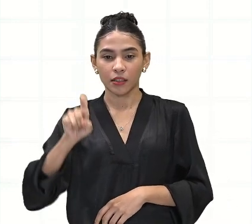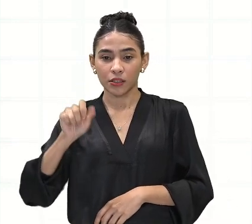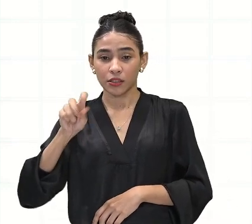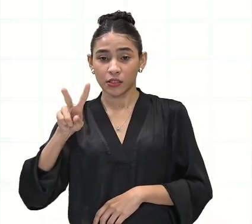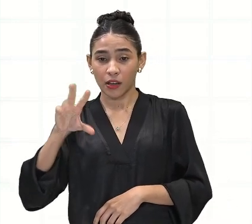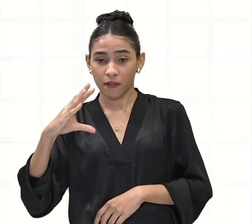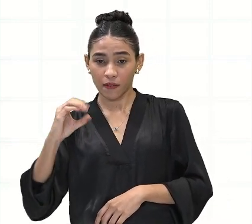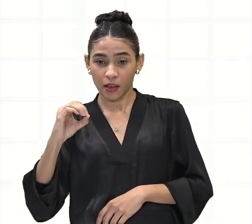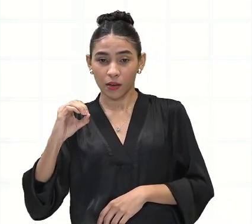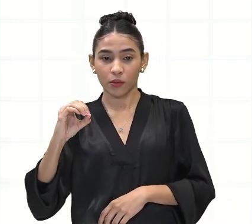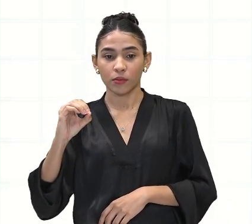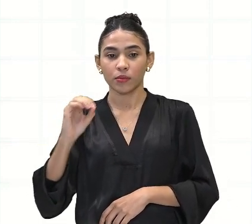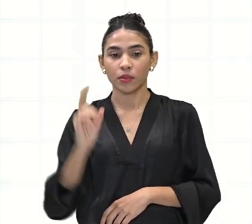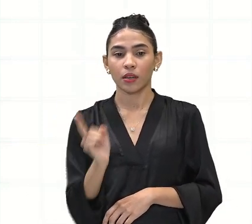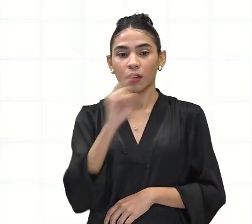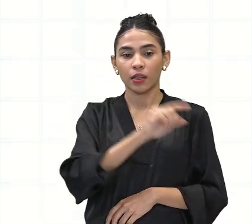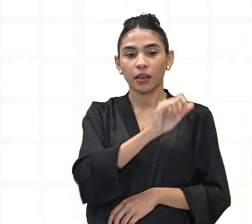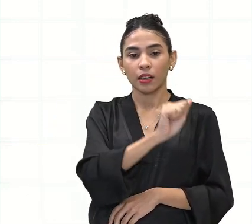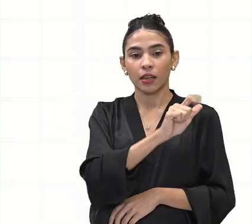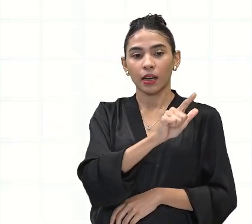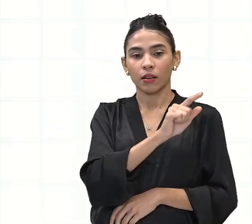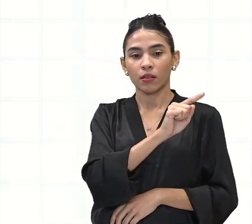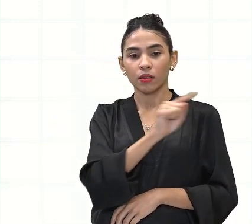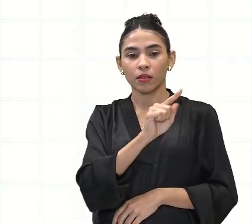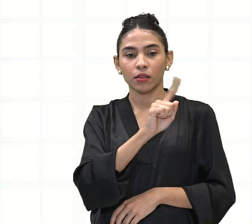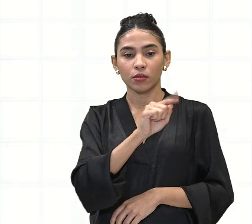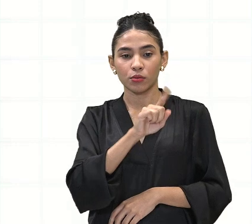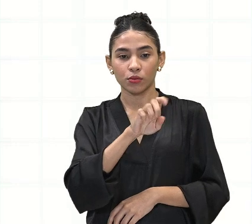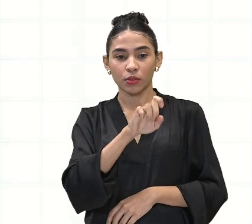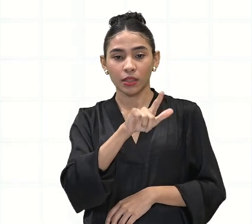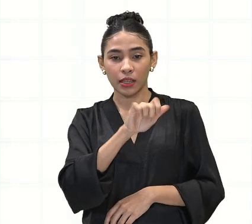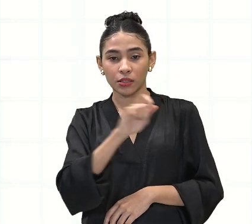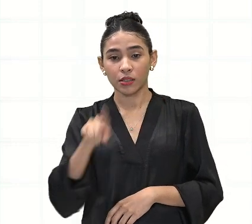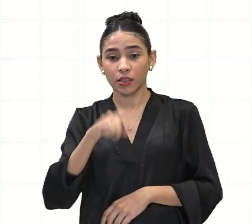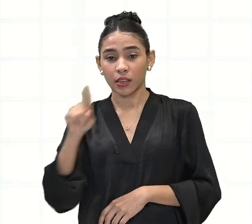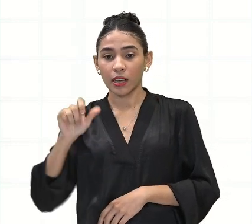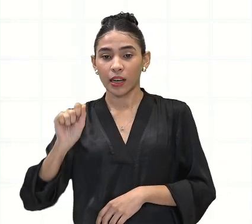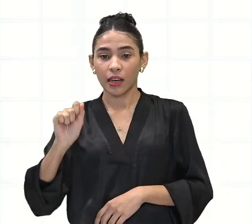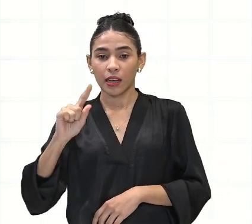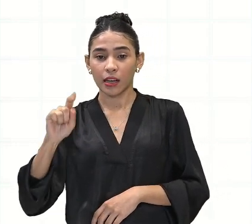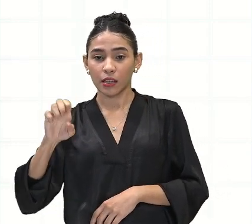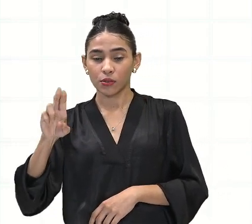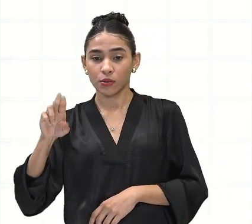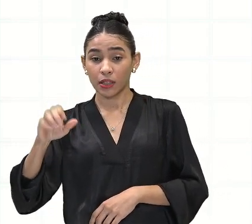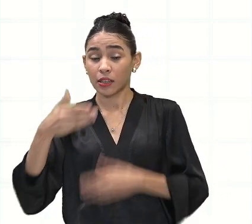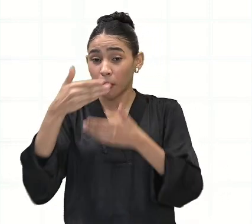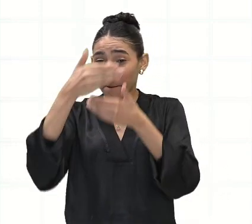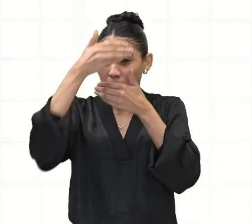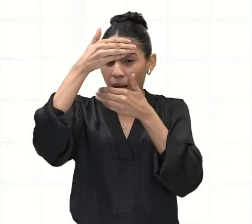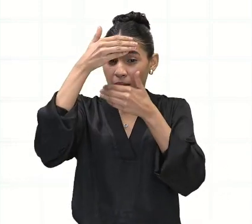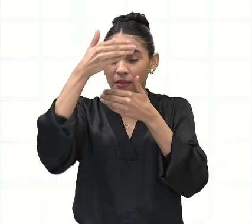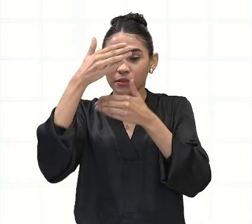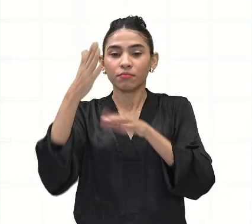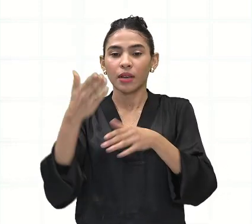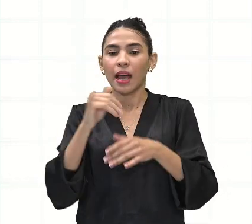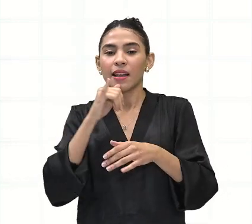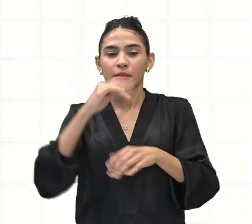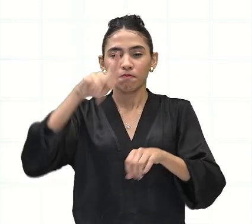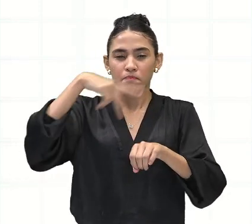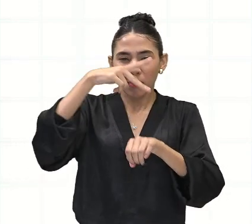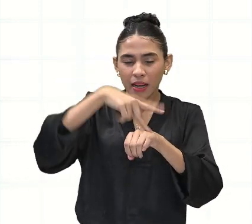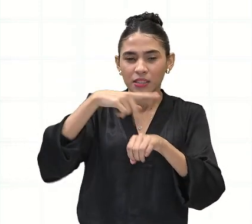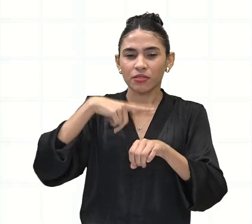E é importante a gente ver que alguns países árabes, eles dominaram parte da Europa, tiveram muita influência, por exemplo, na